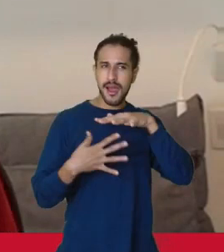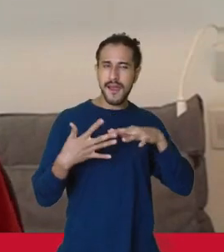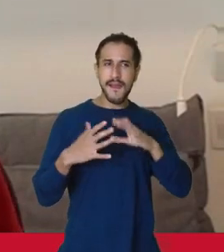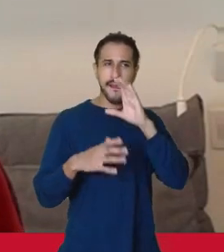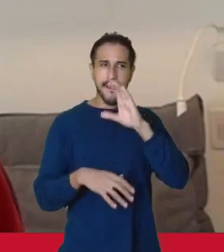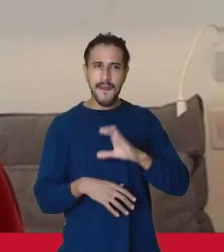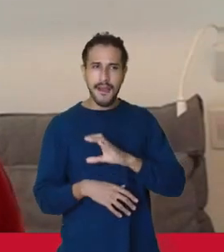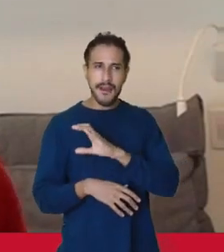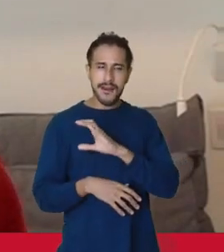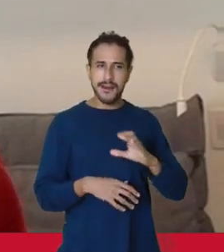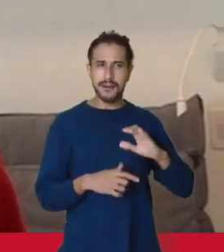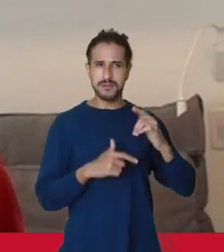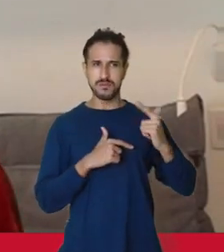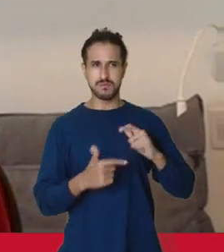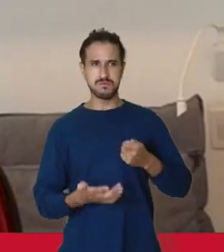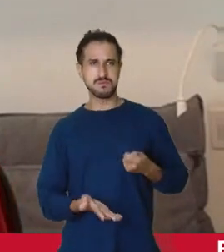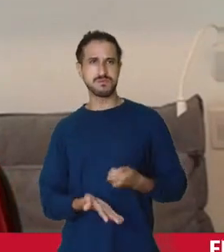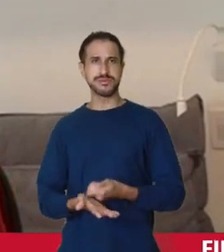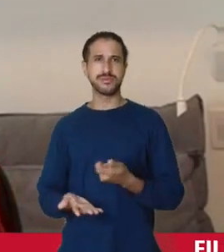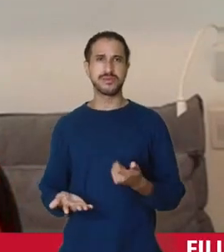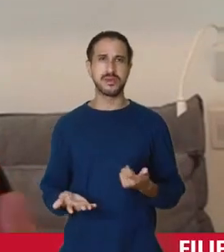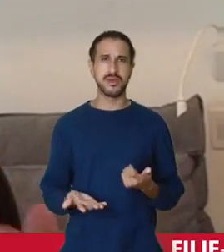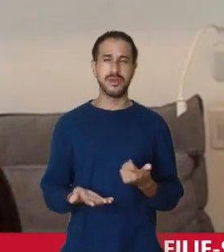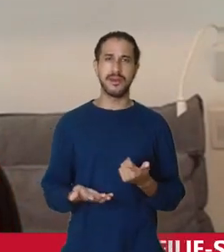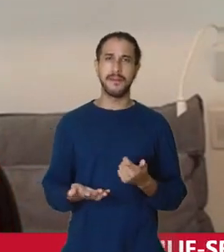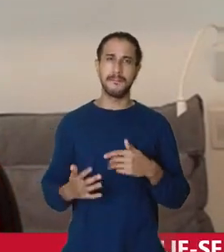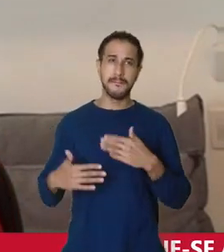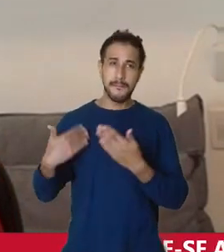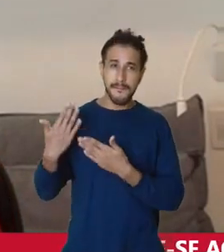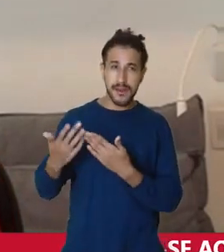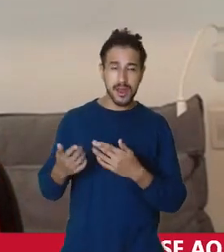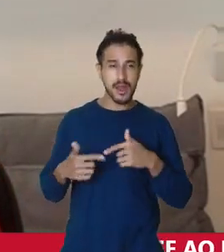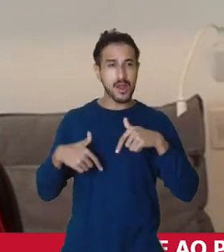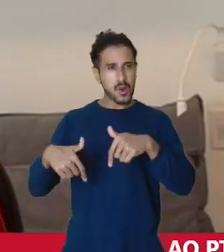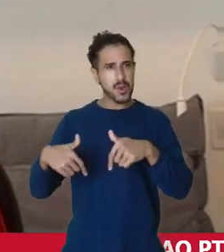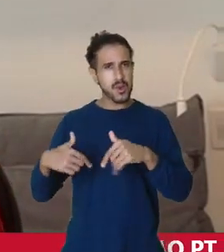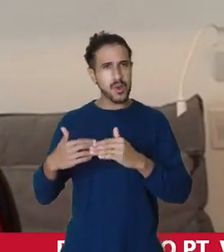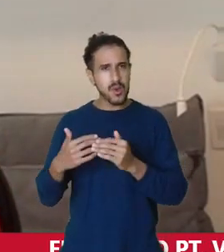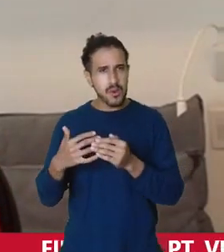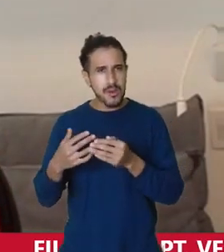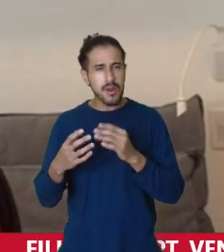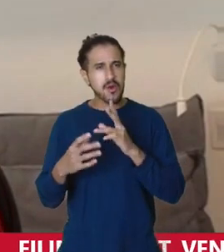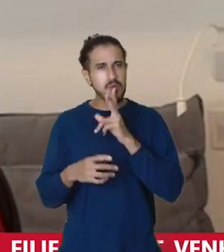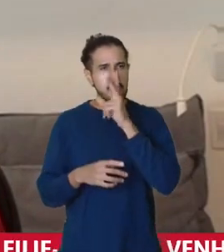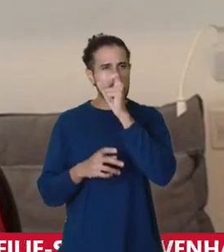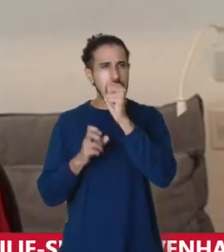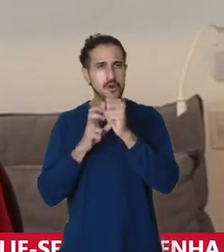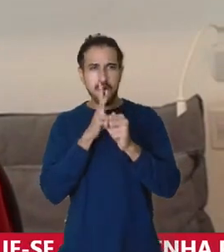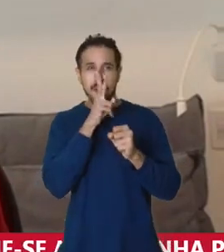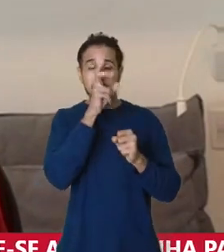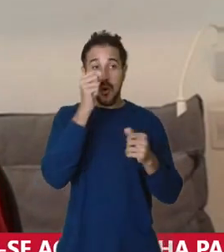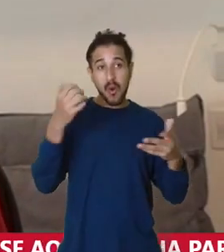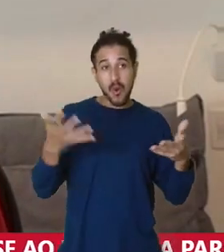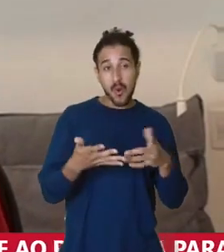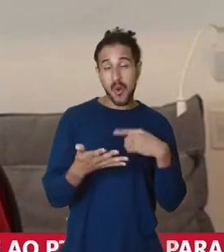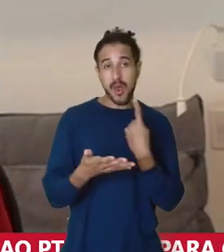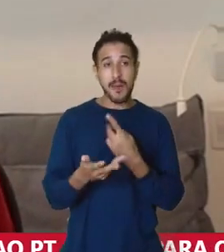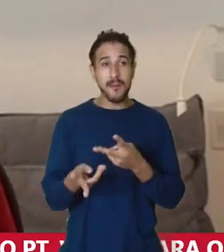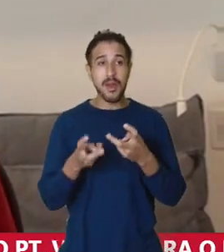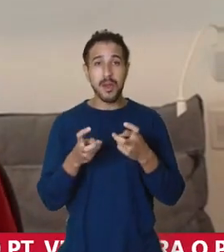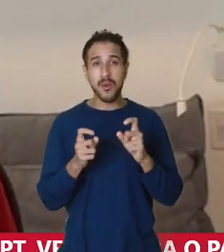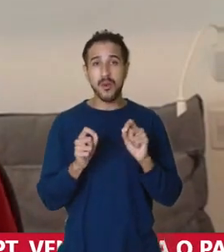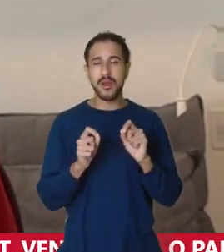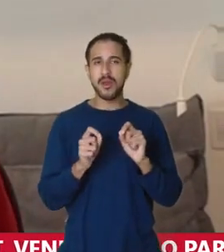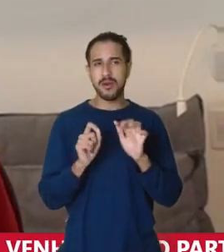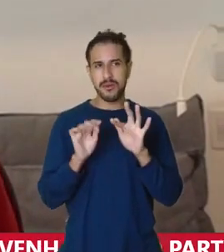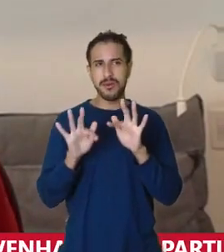católicos conservadores à frente, né, e essa reação ela vai ganhando densidade, e hoje o que a gente vê, e eu